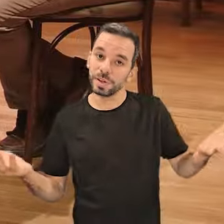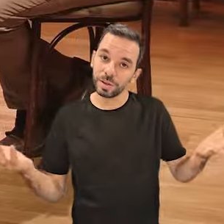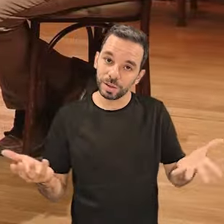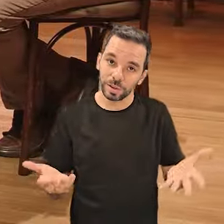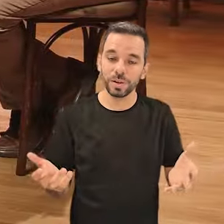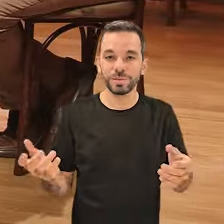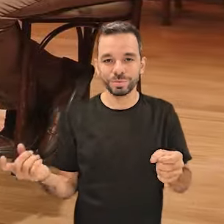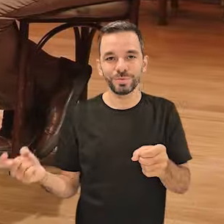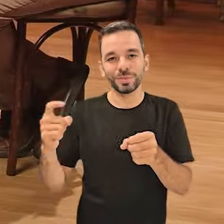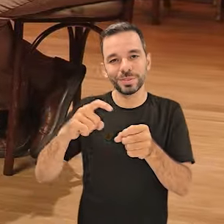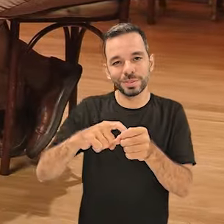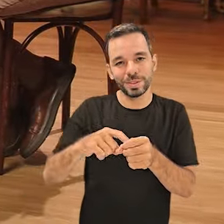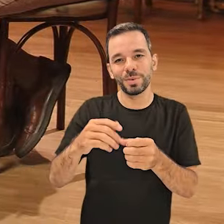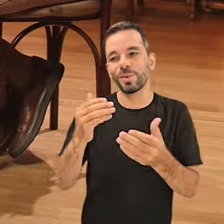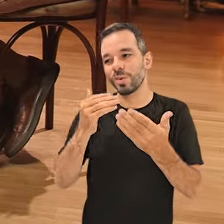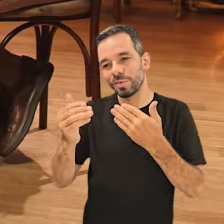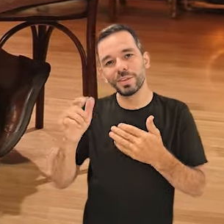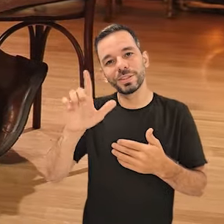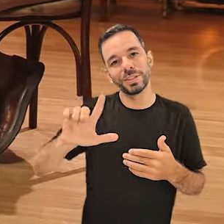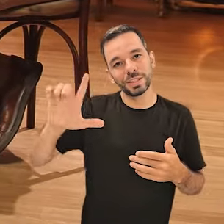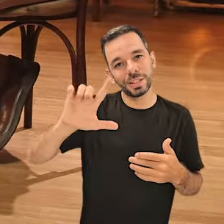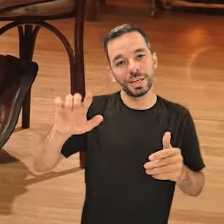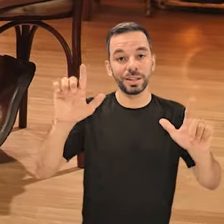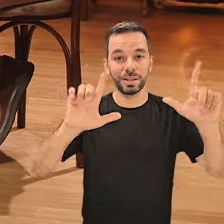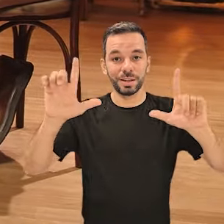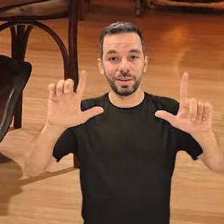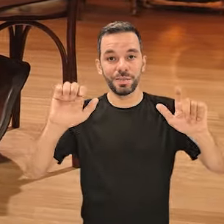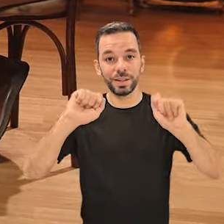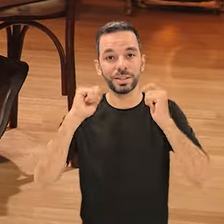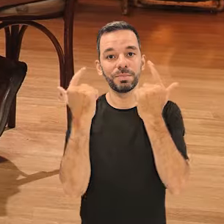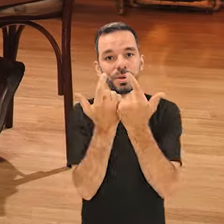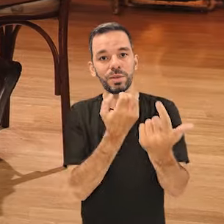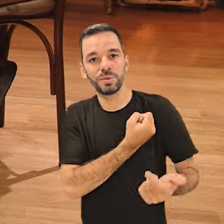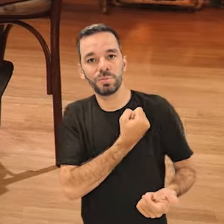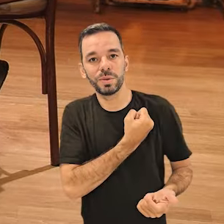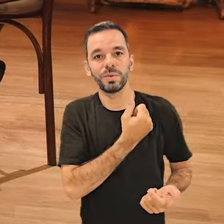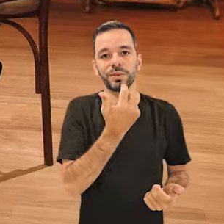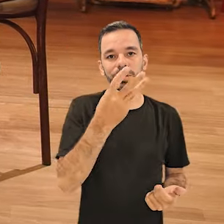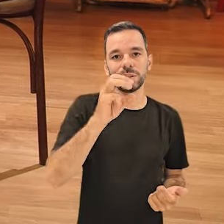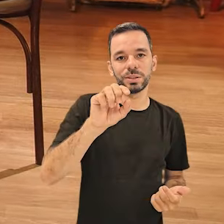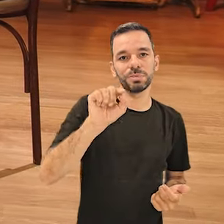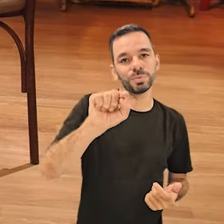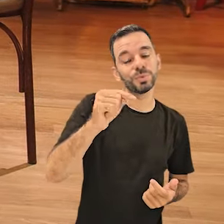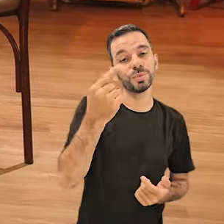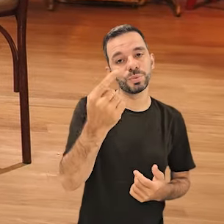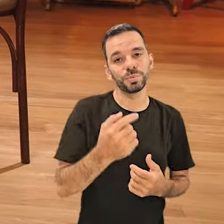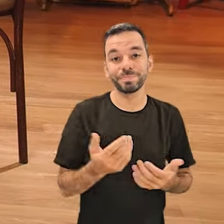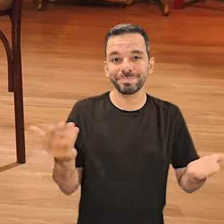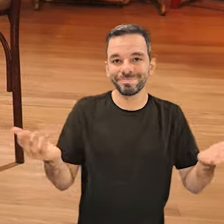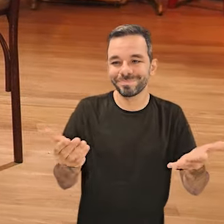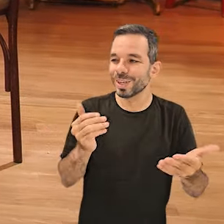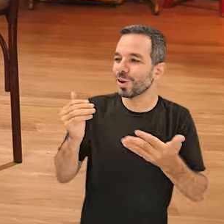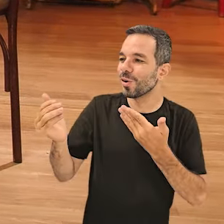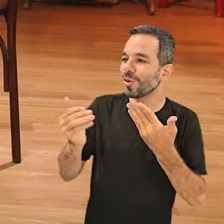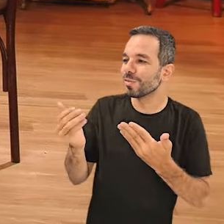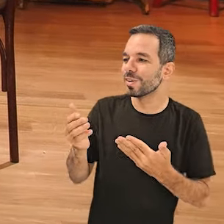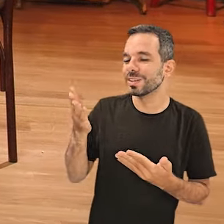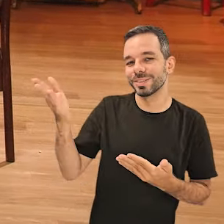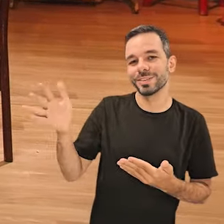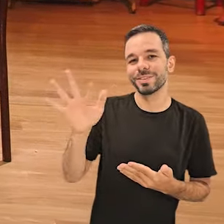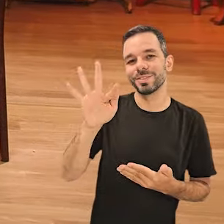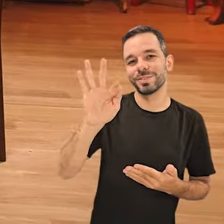De volta à Palavra Literária, aqui na sua TV Assembleia, canal 30.1, o canal da cidadania. Agora, o nosso bate-papo